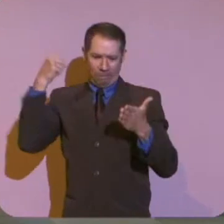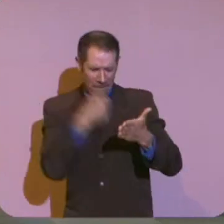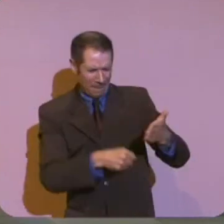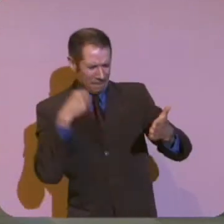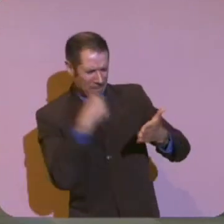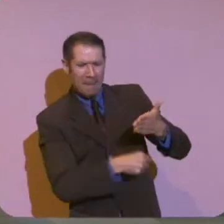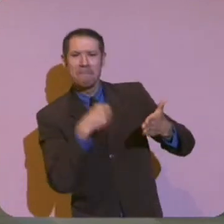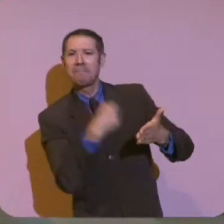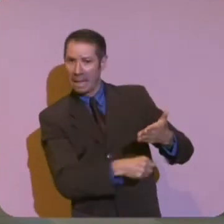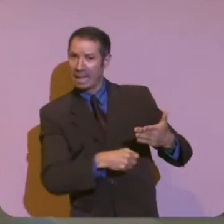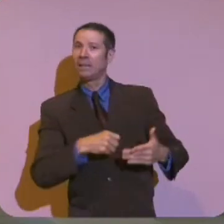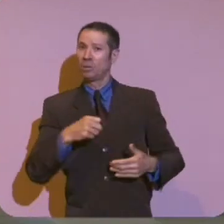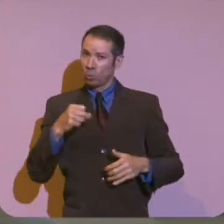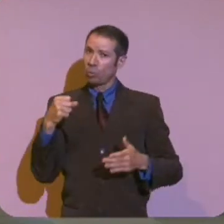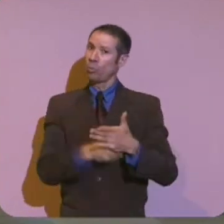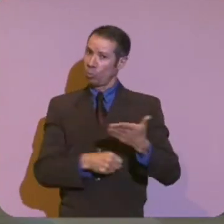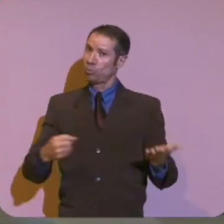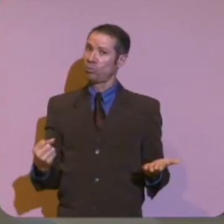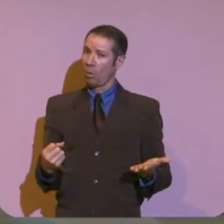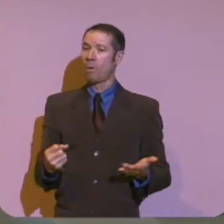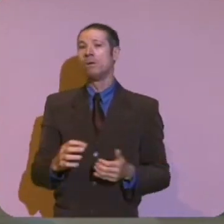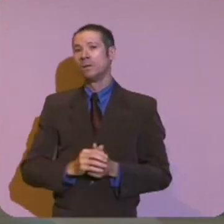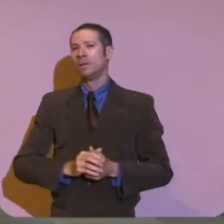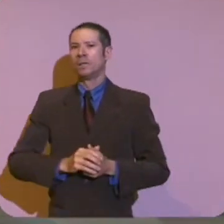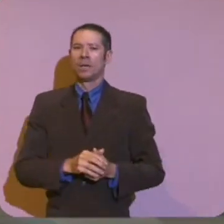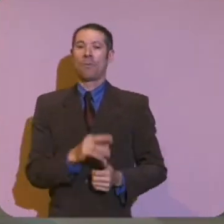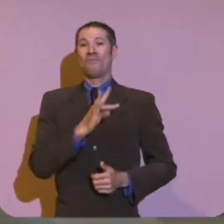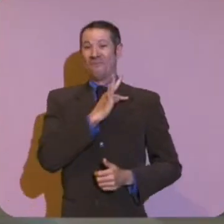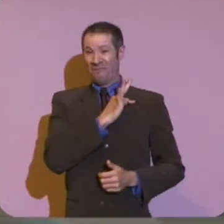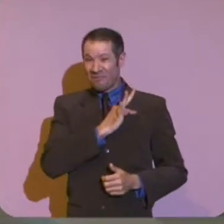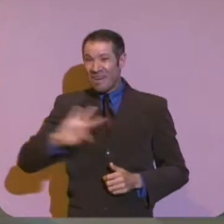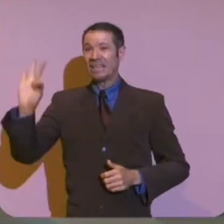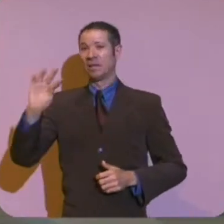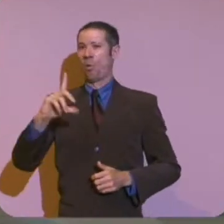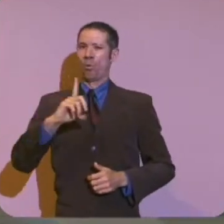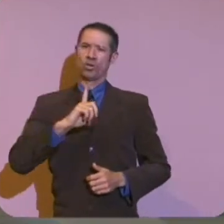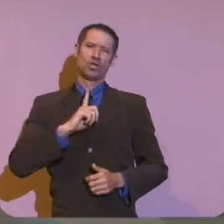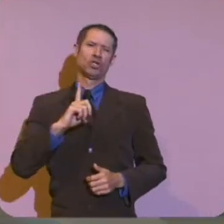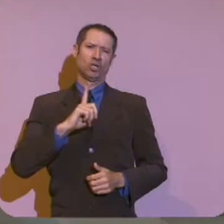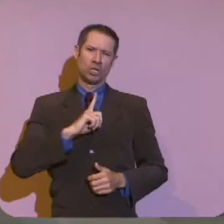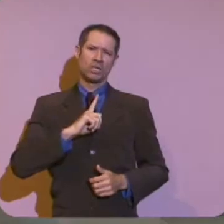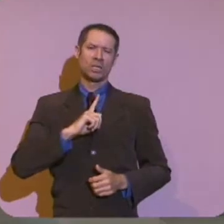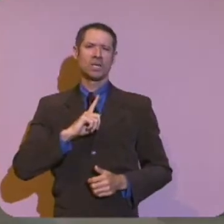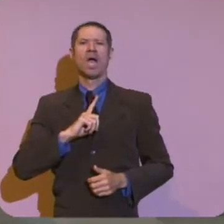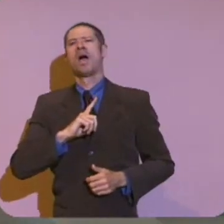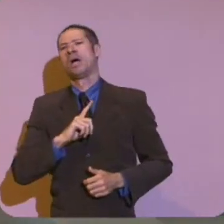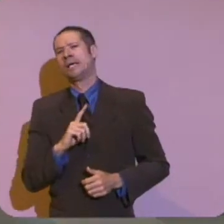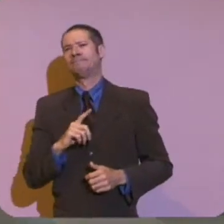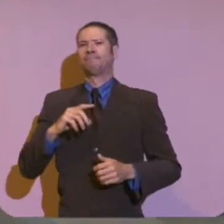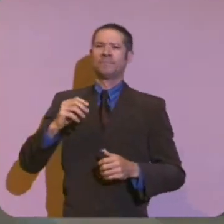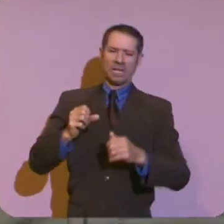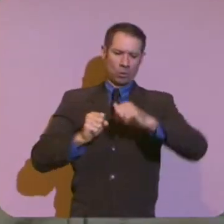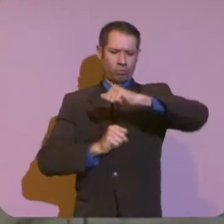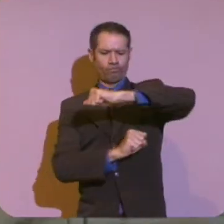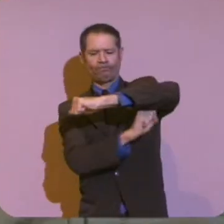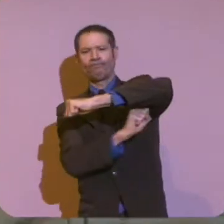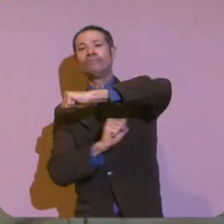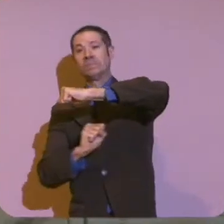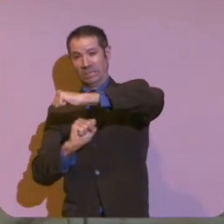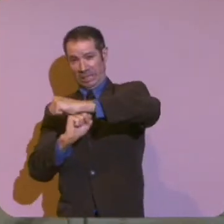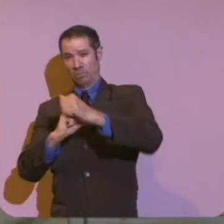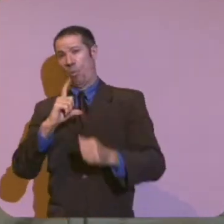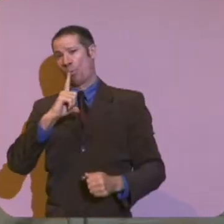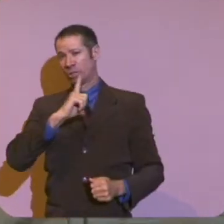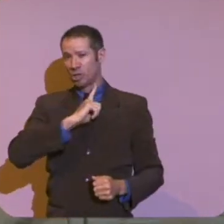ele era um fariseu, ele tinha um posto dentro do sinédrio, ele